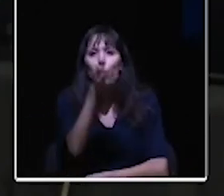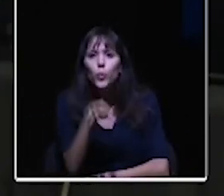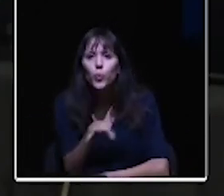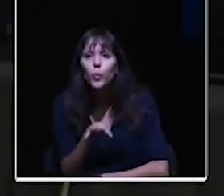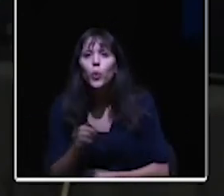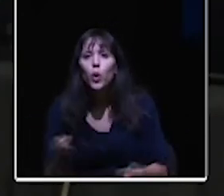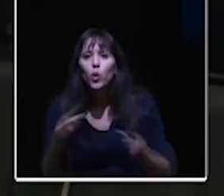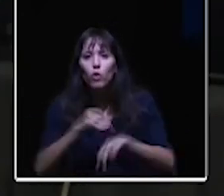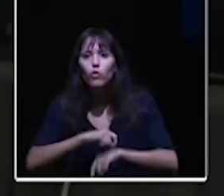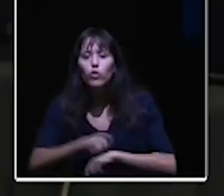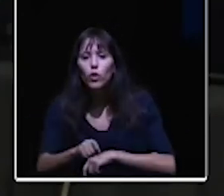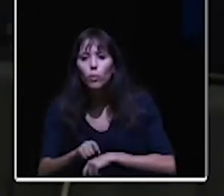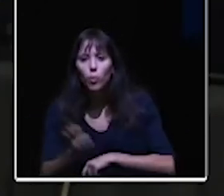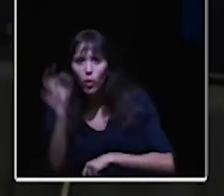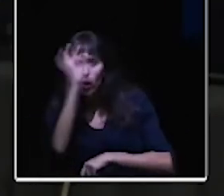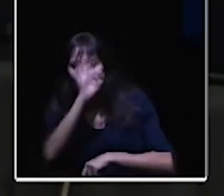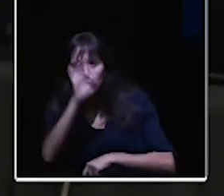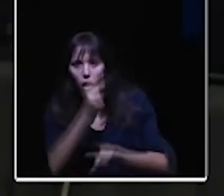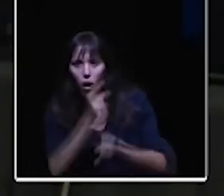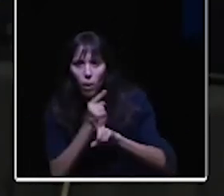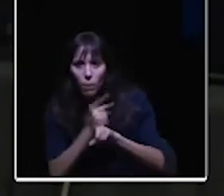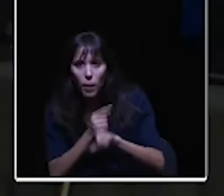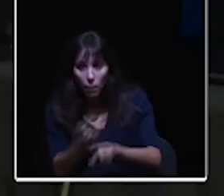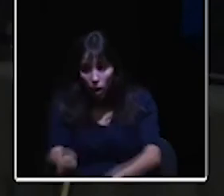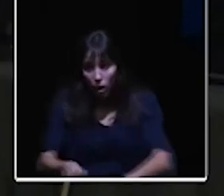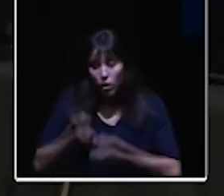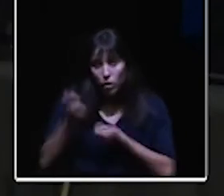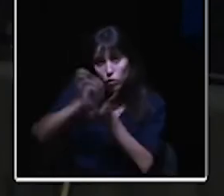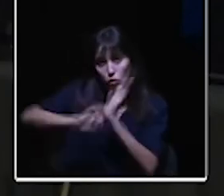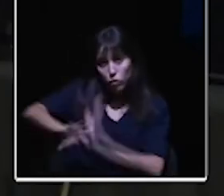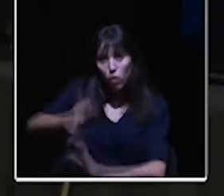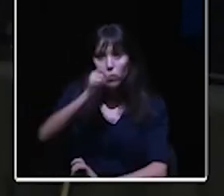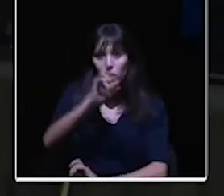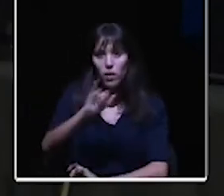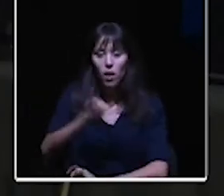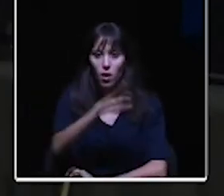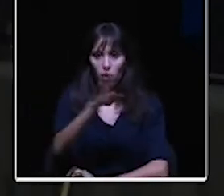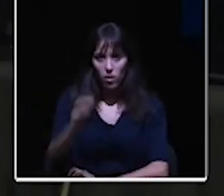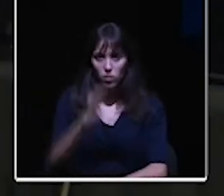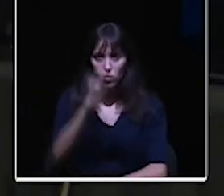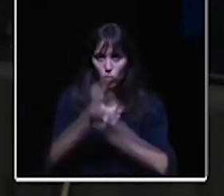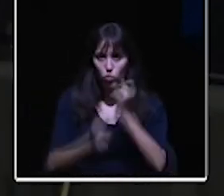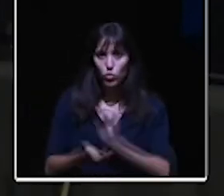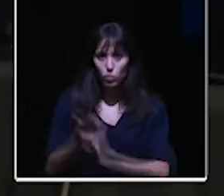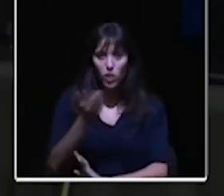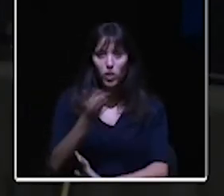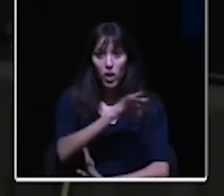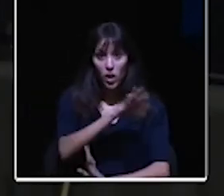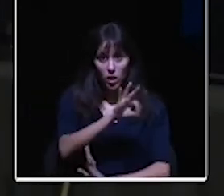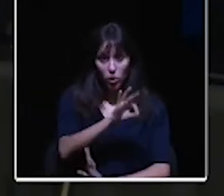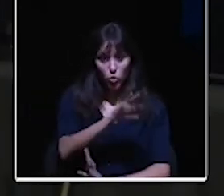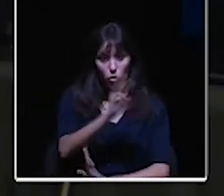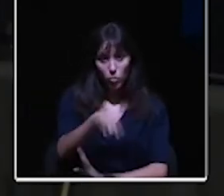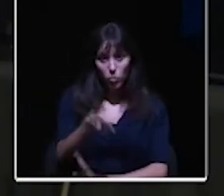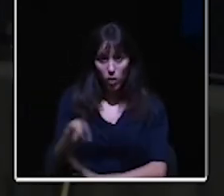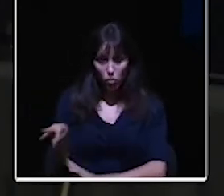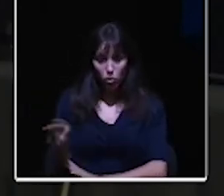Carlos Moedas. Vão insistir no aumento da devolução do IRS aos que mais têm e abdicar desses 14 milhões, face ao ano